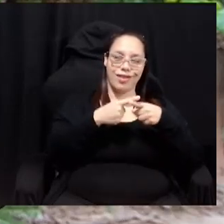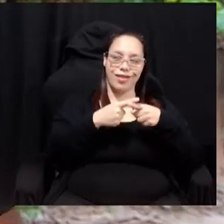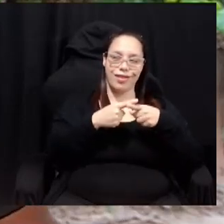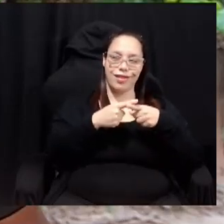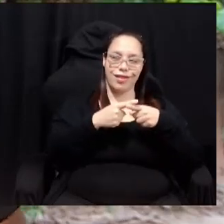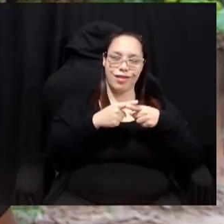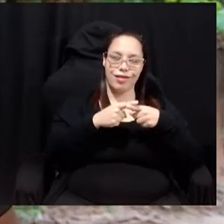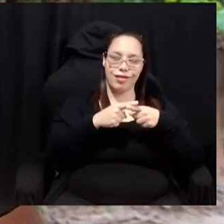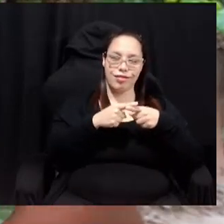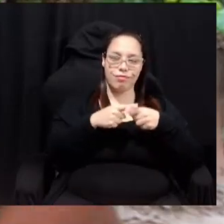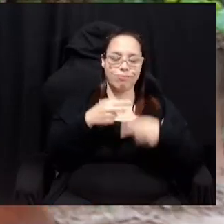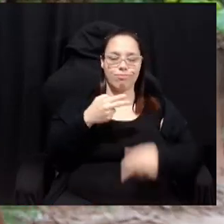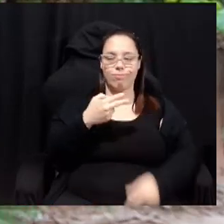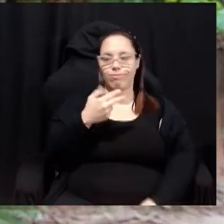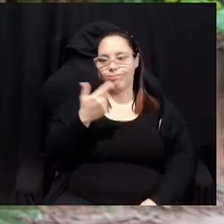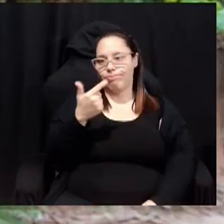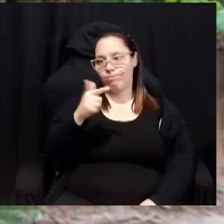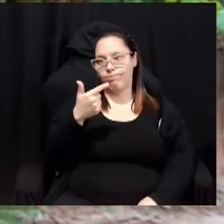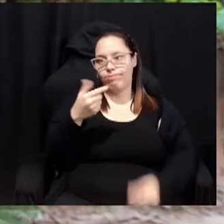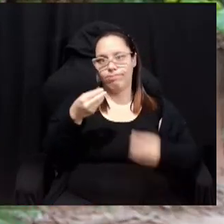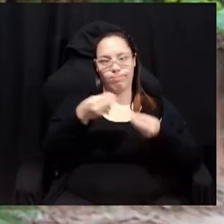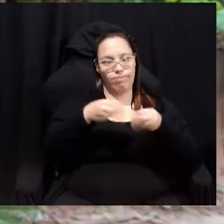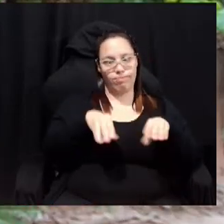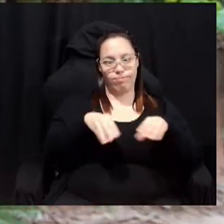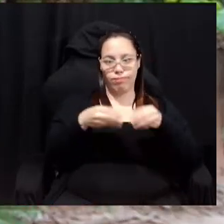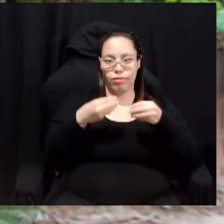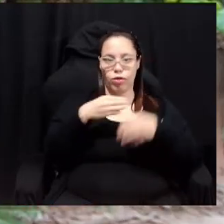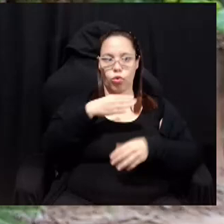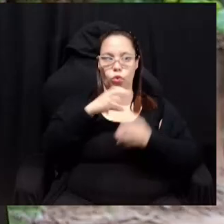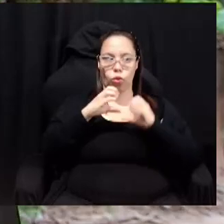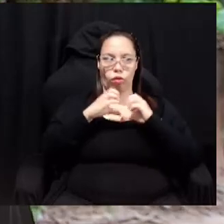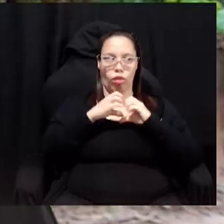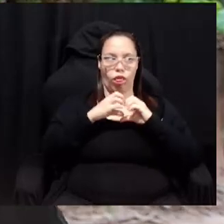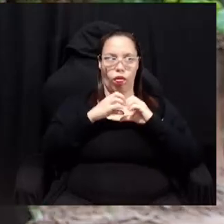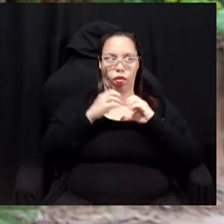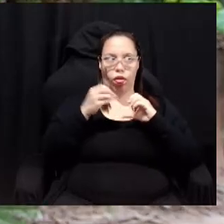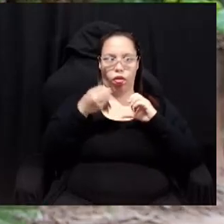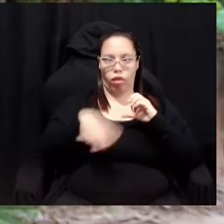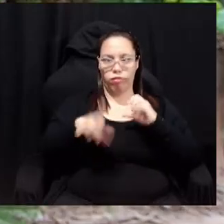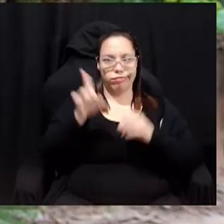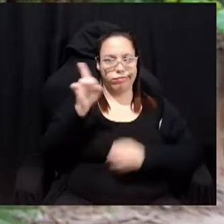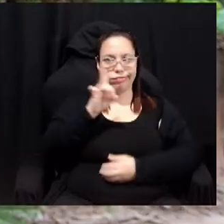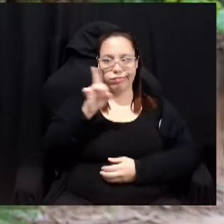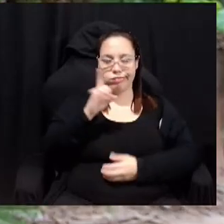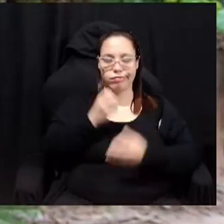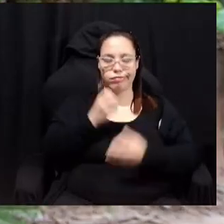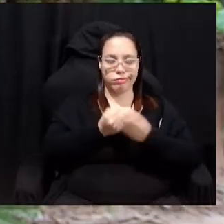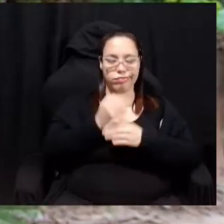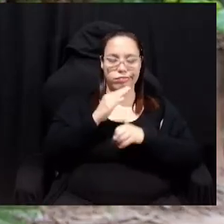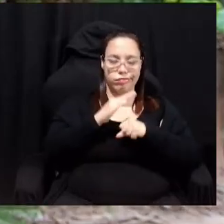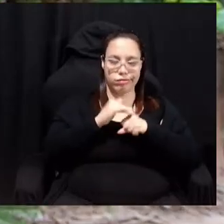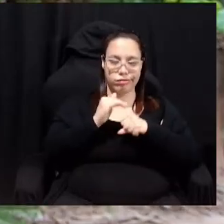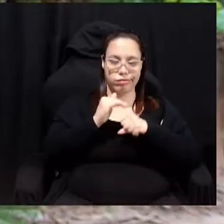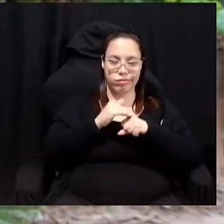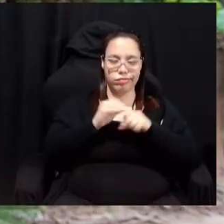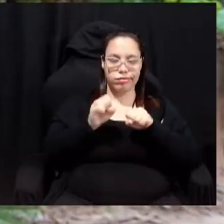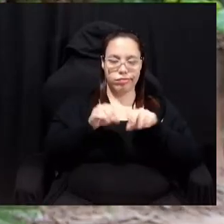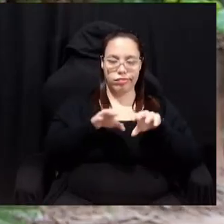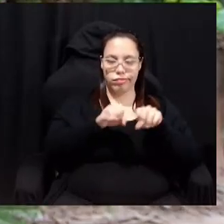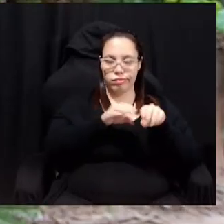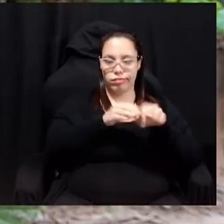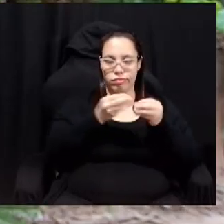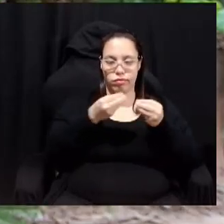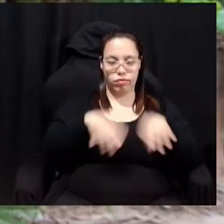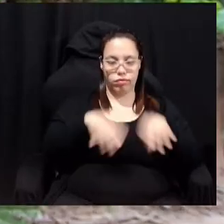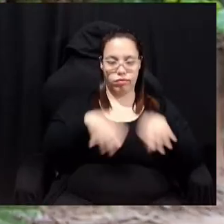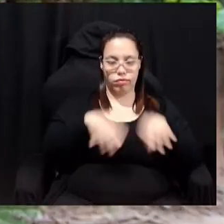ter condições de desperdiçar, também não tinha coração para desperdiçar. Então fomos criados e ensinados que desperdício